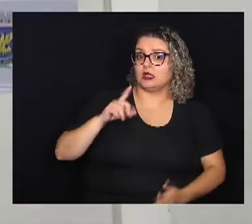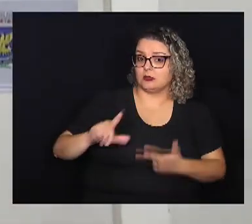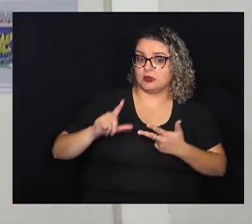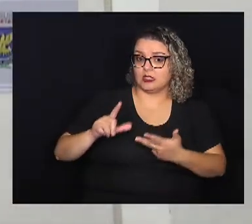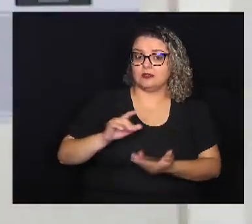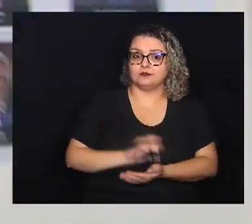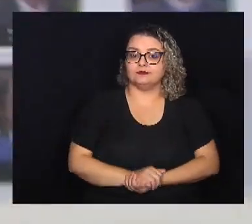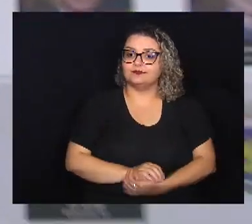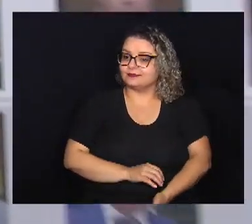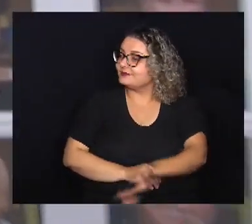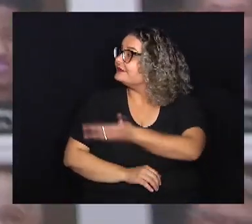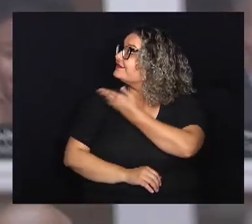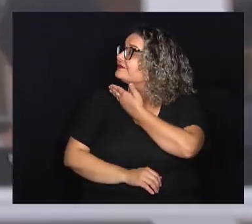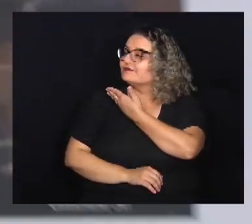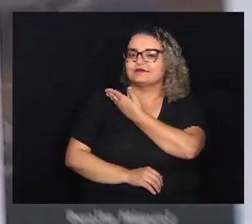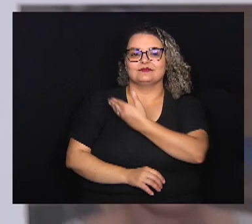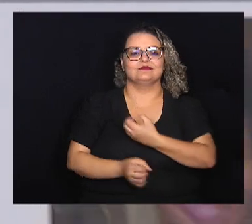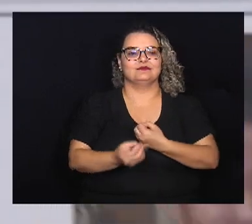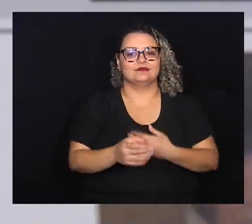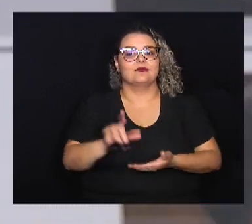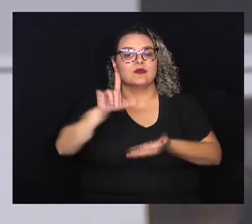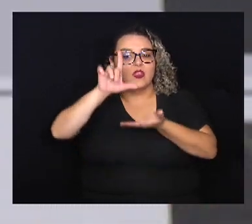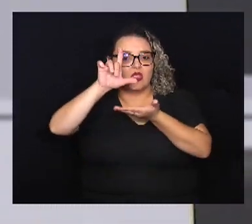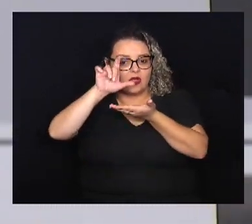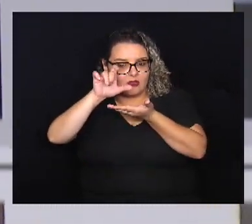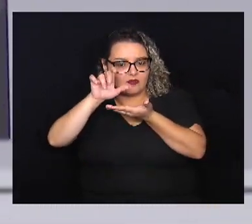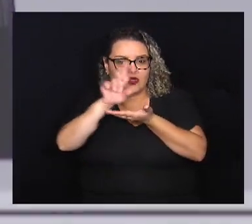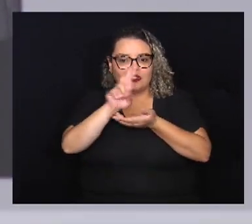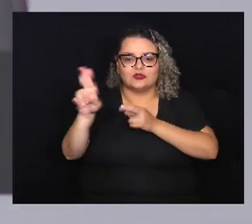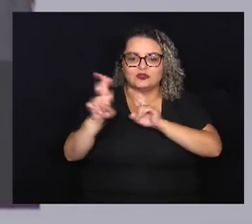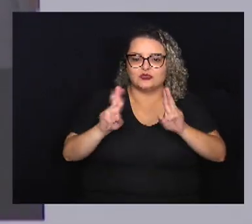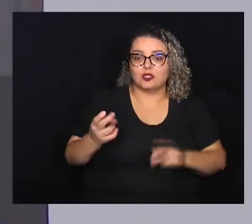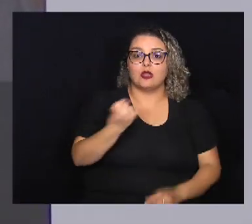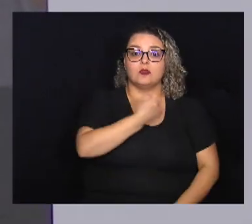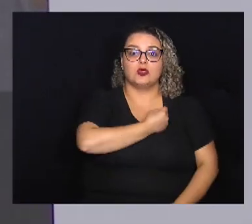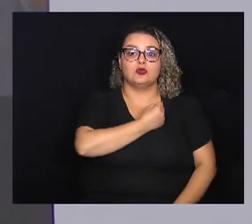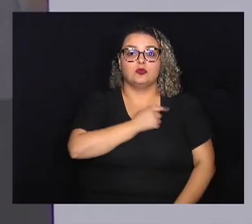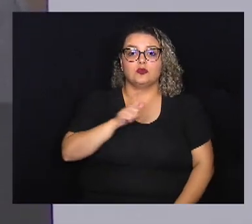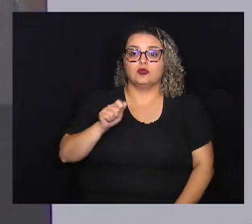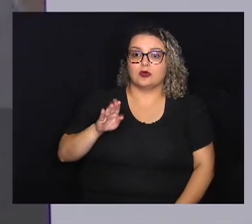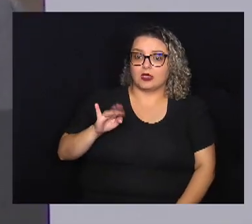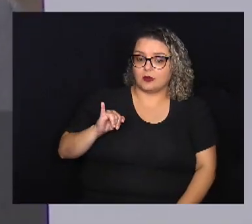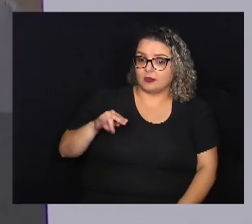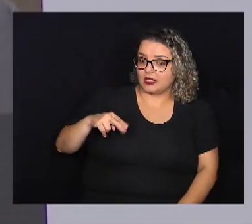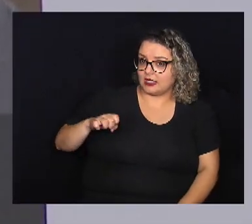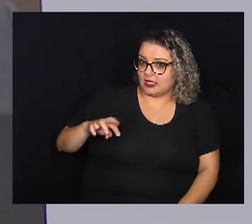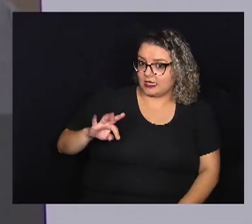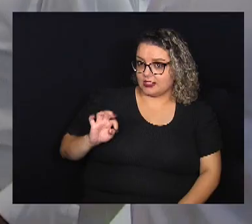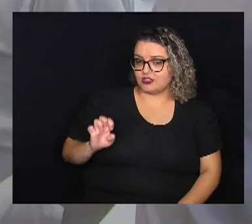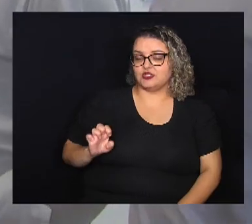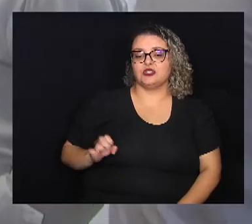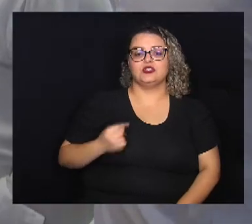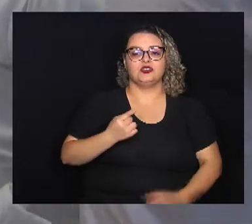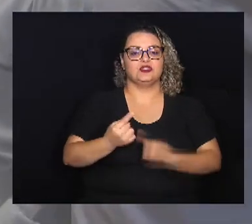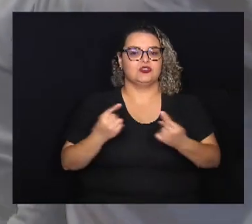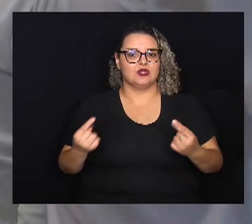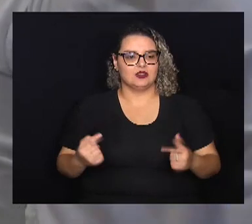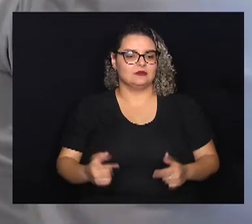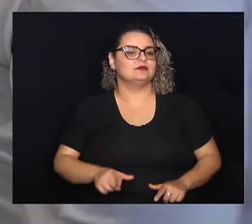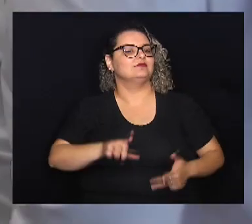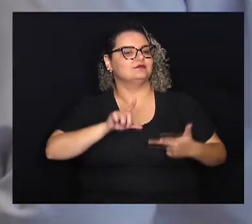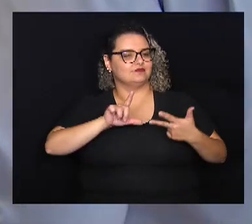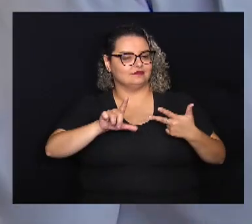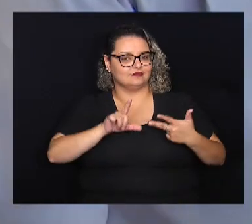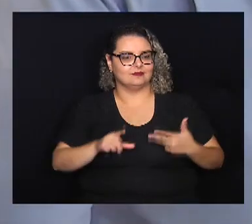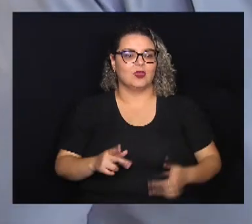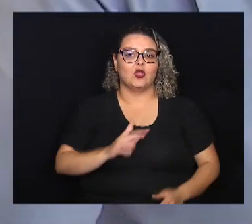O painel contém dados como foto, nome e número do gabinete de cada parlamentar da atual legislatura. Segundo o presidente